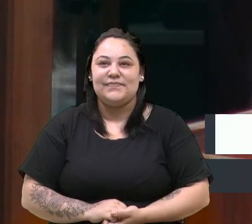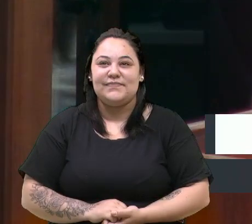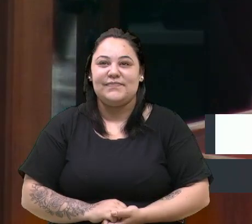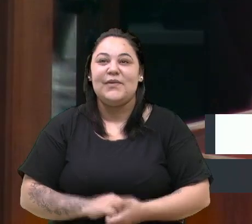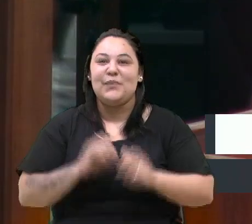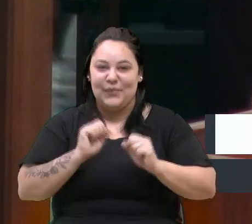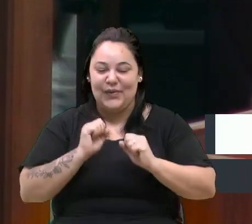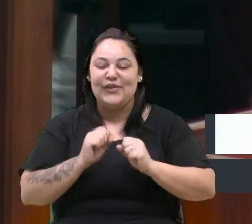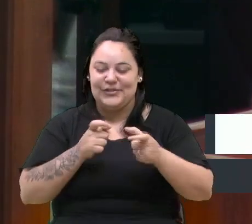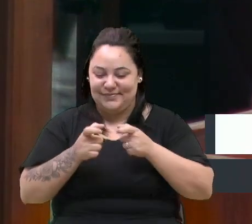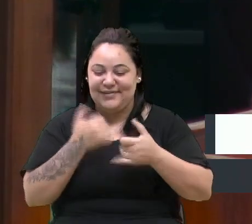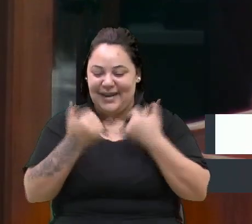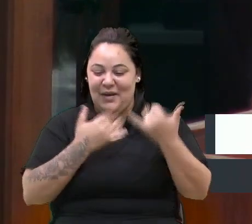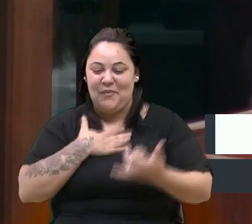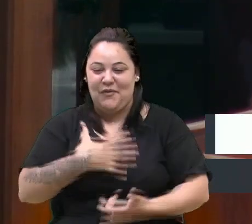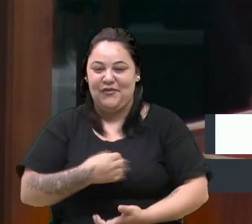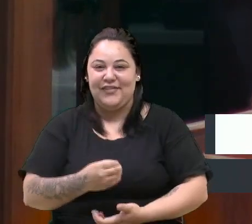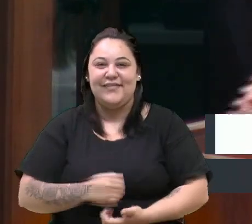pode passar.